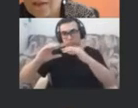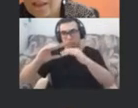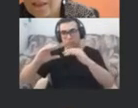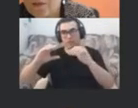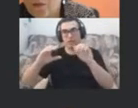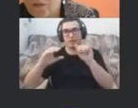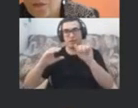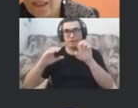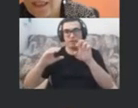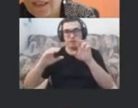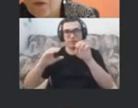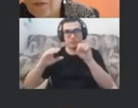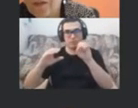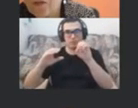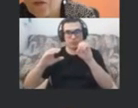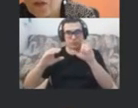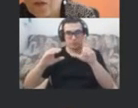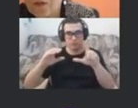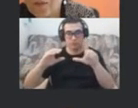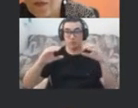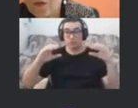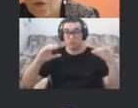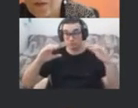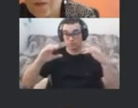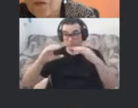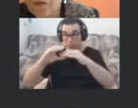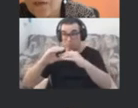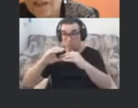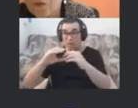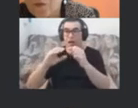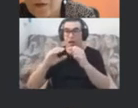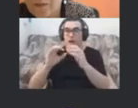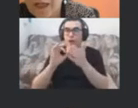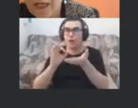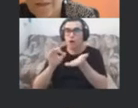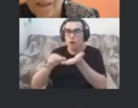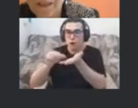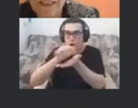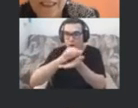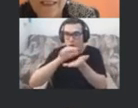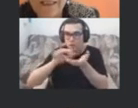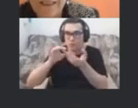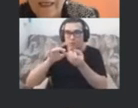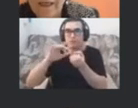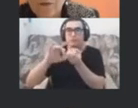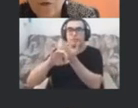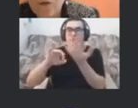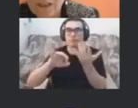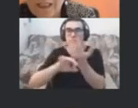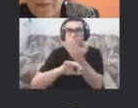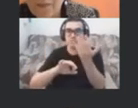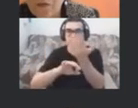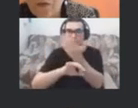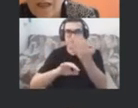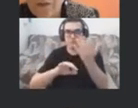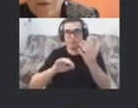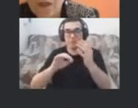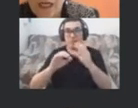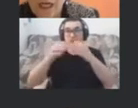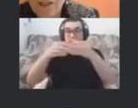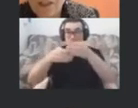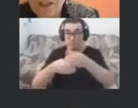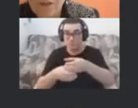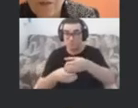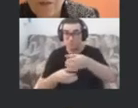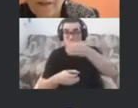as gotículas grandes vão para o dreno, e somente as gotículas menores, mais finas, vão para o plasma. Então, aí nesse